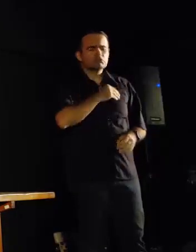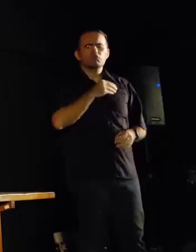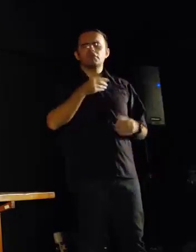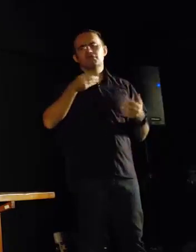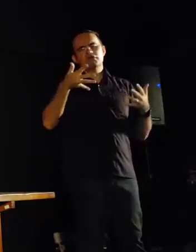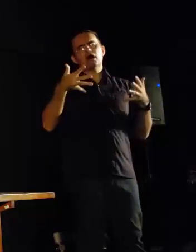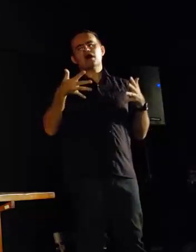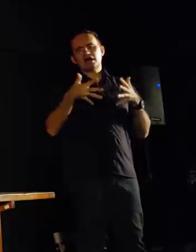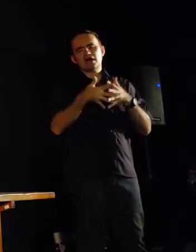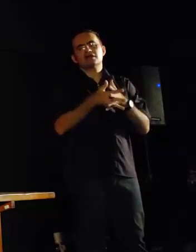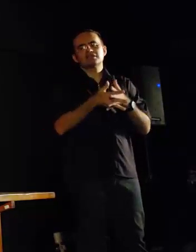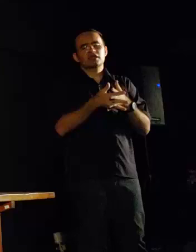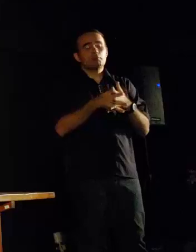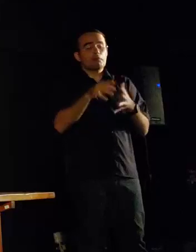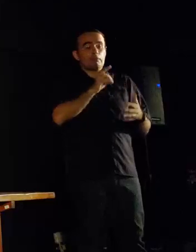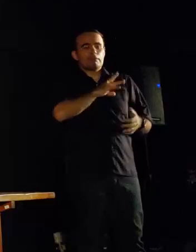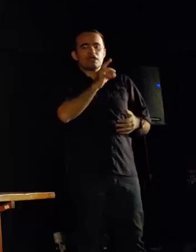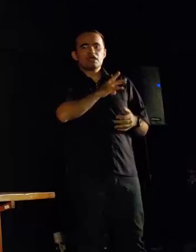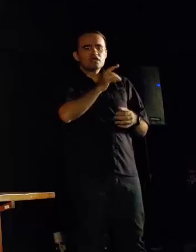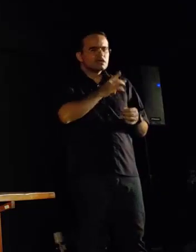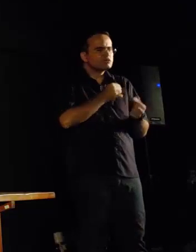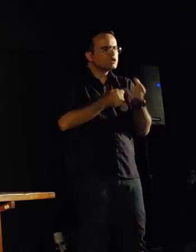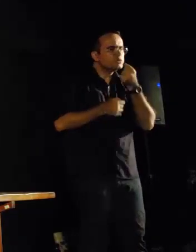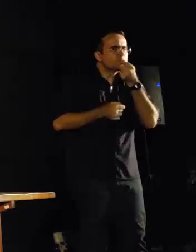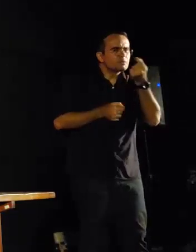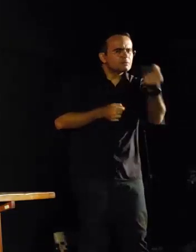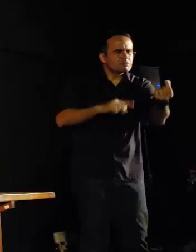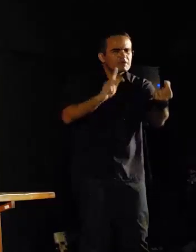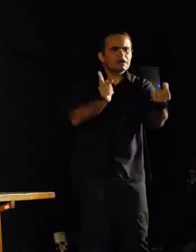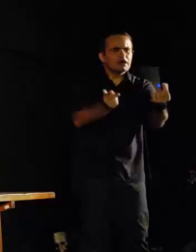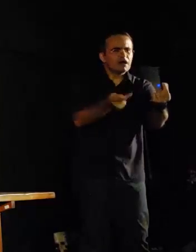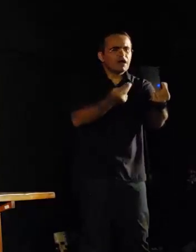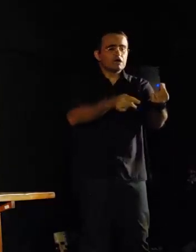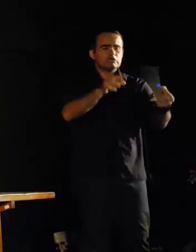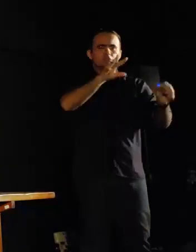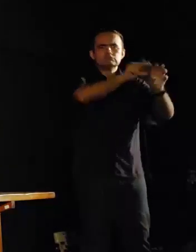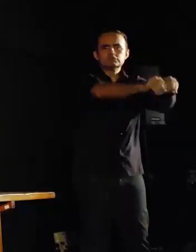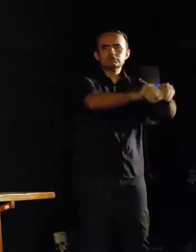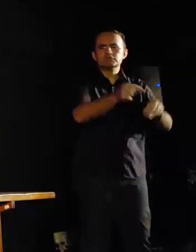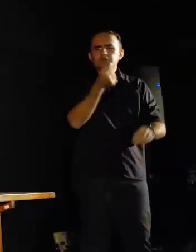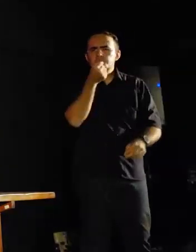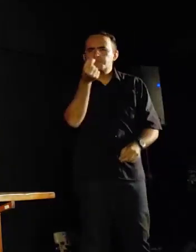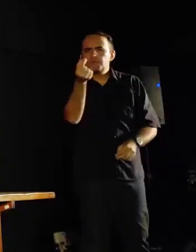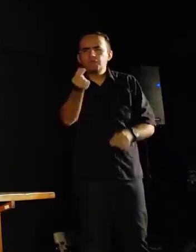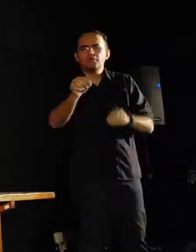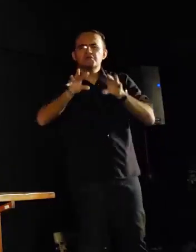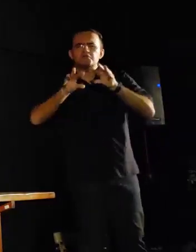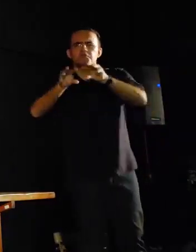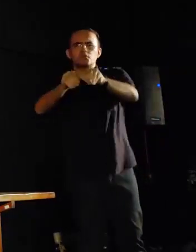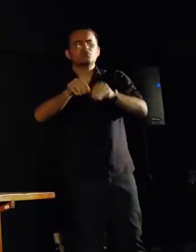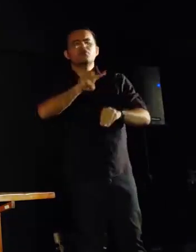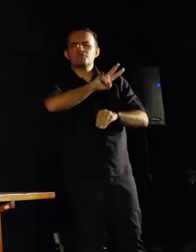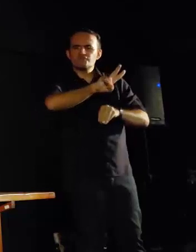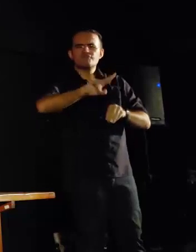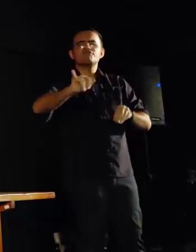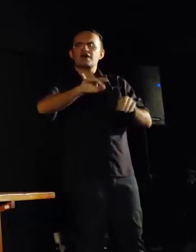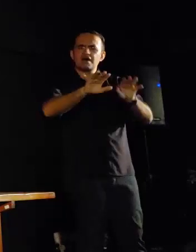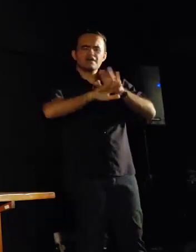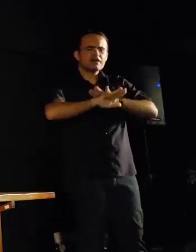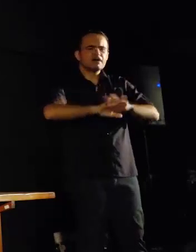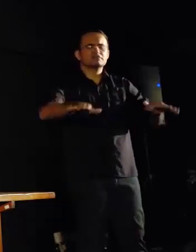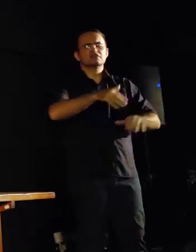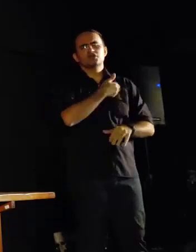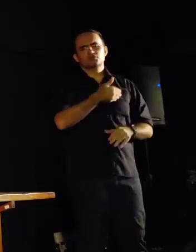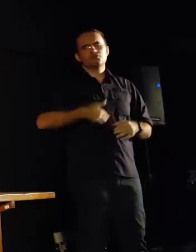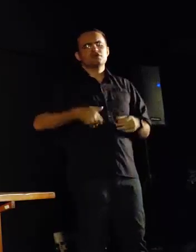fraco, por isso que ele precisa intervir em todos os lugares. Ele vai tentar intervir em todos os lugares,